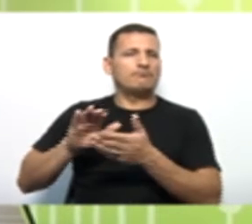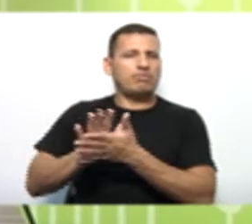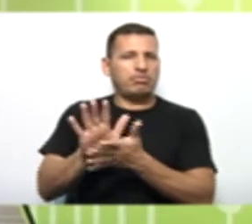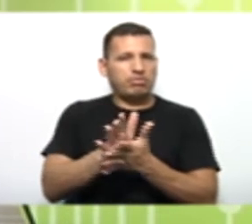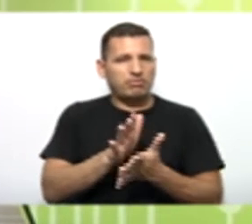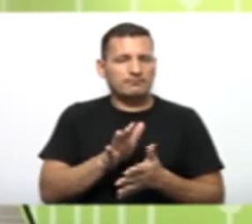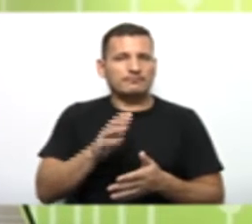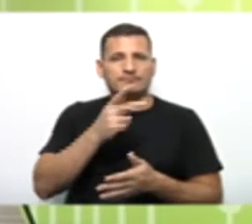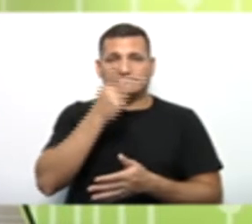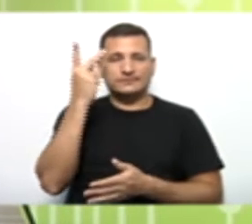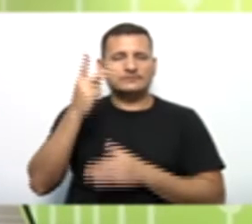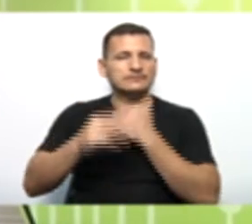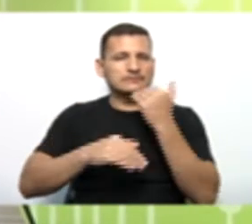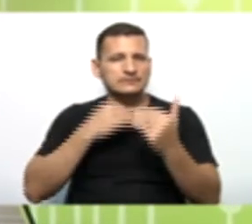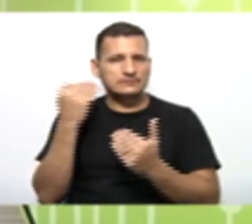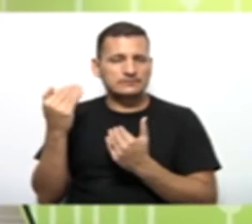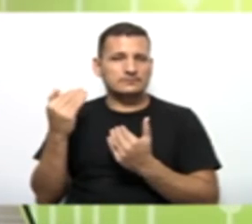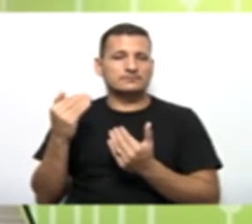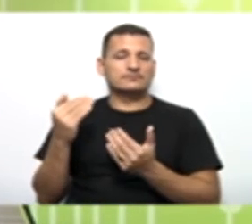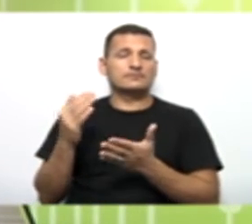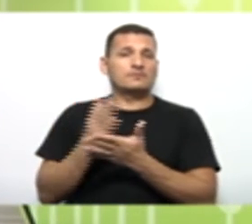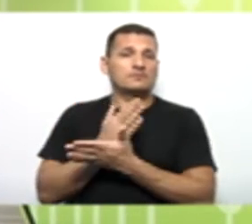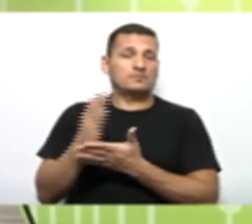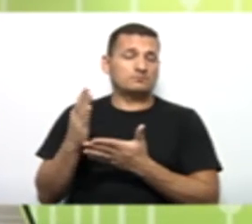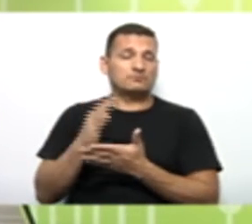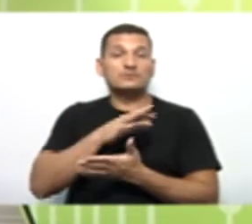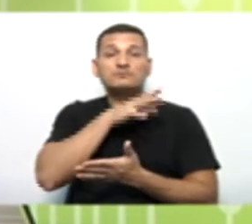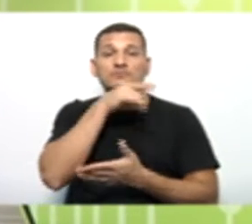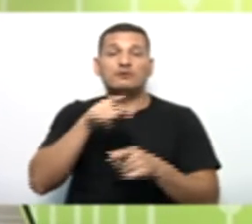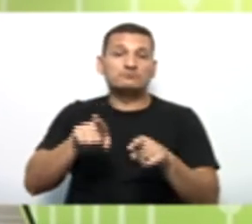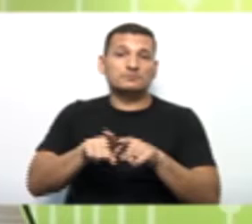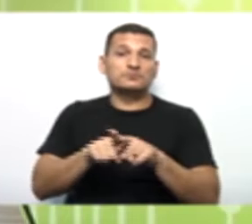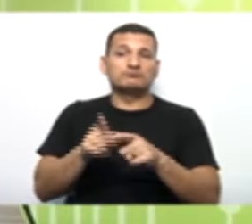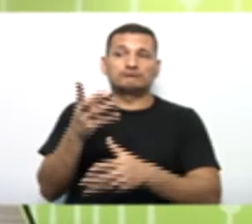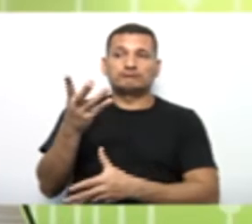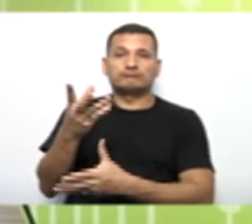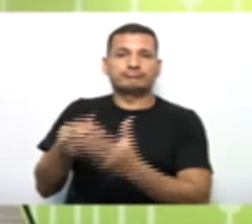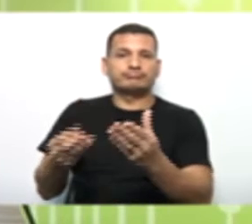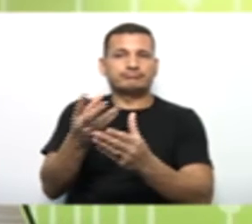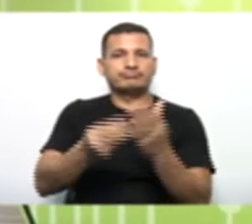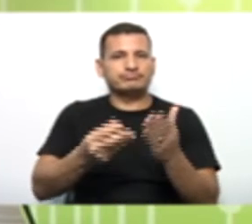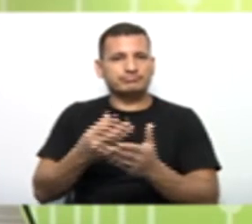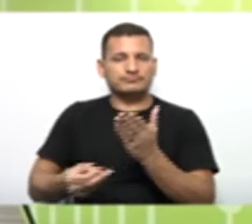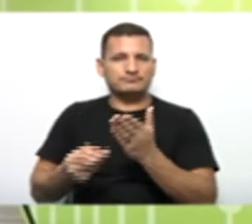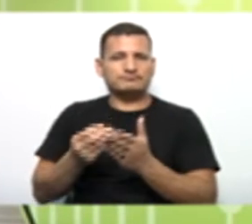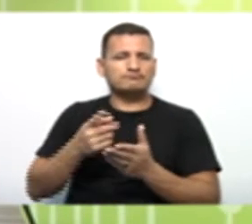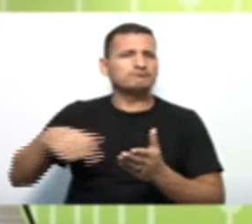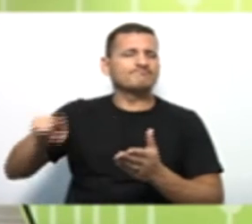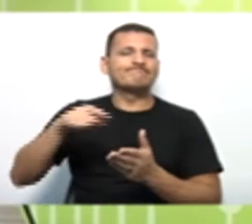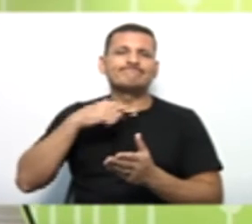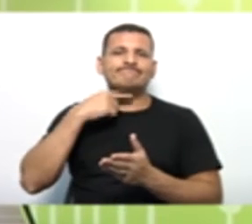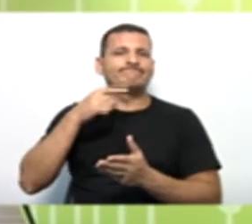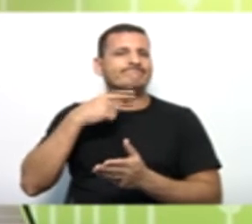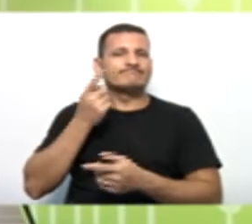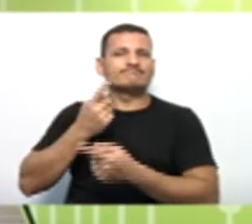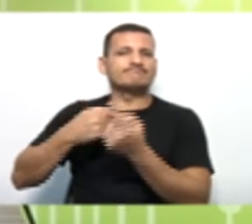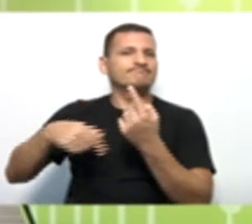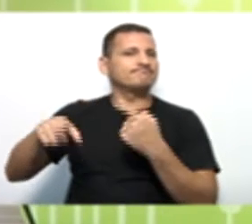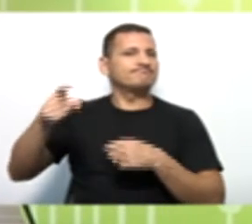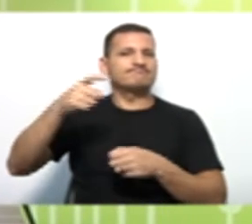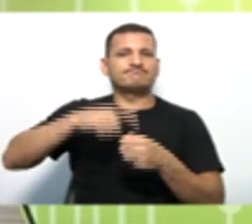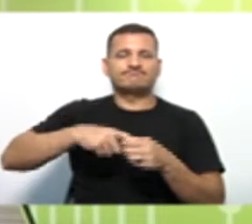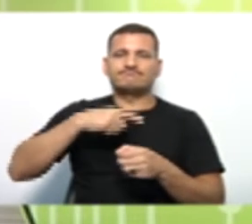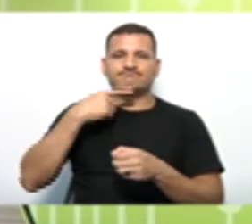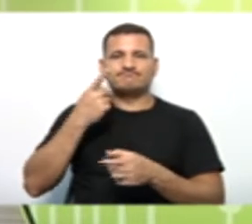morreram, algumas espécies que podem ser extintas, e isso não pode ser revertido. Não existe como